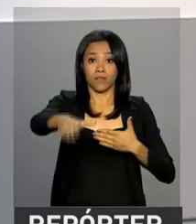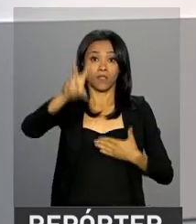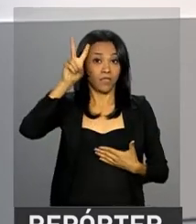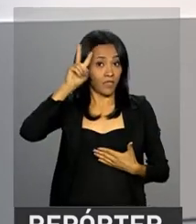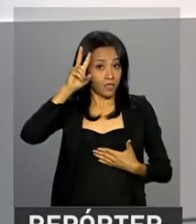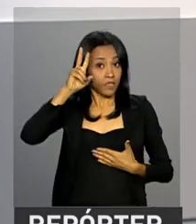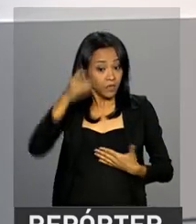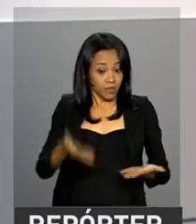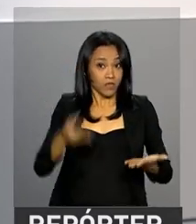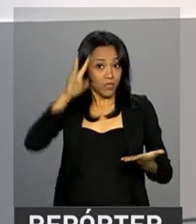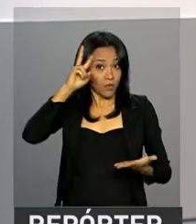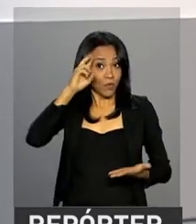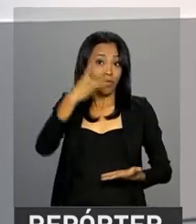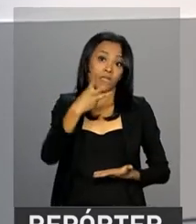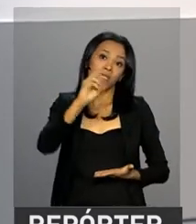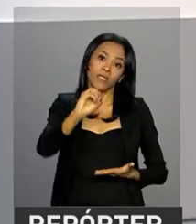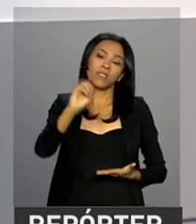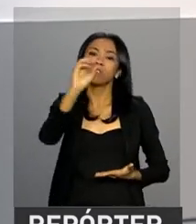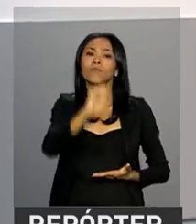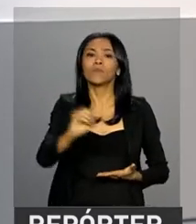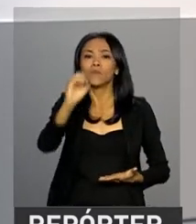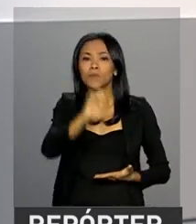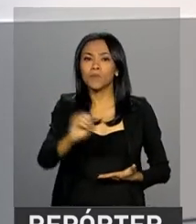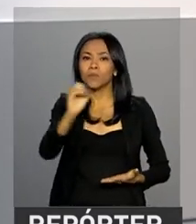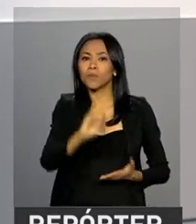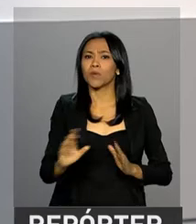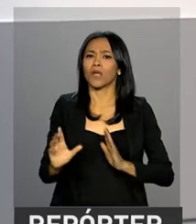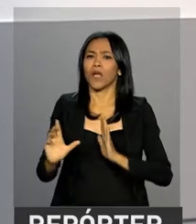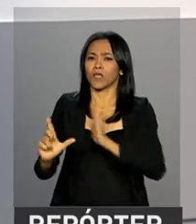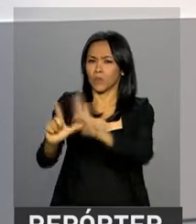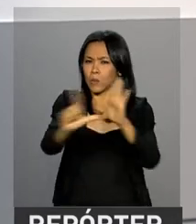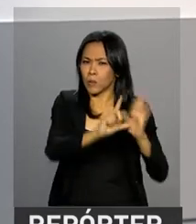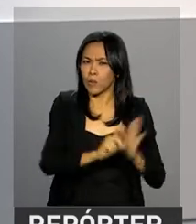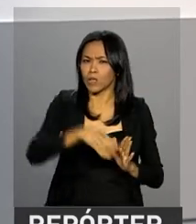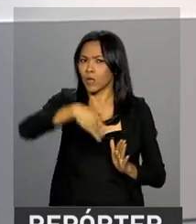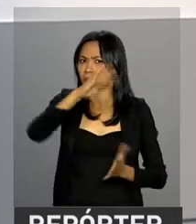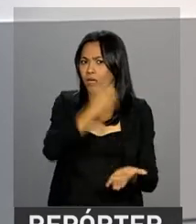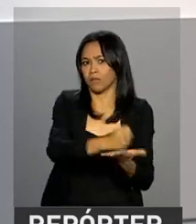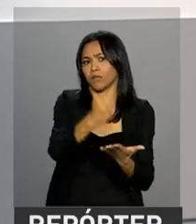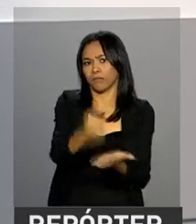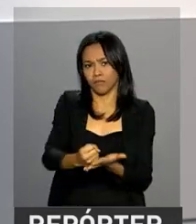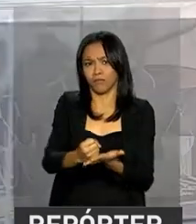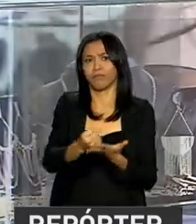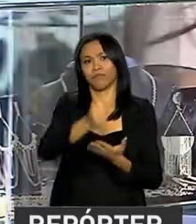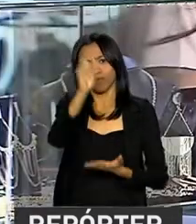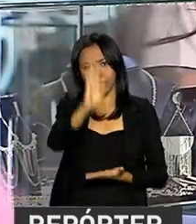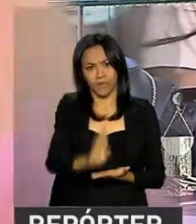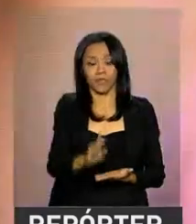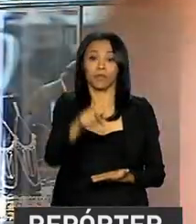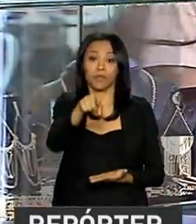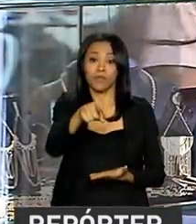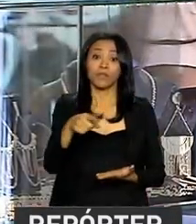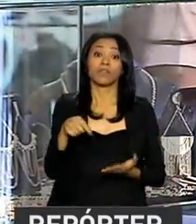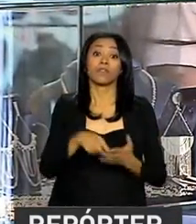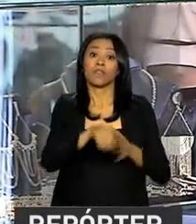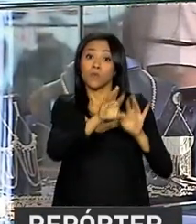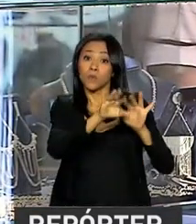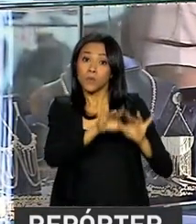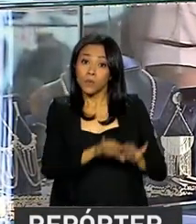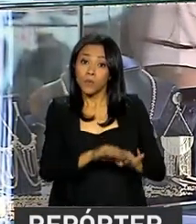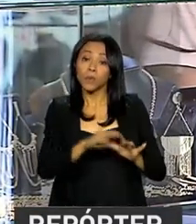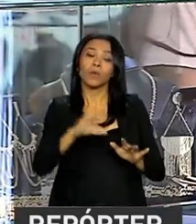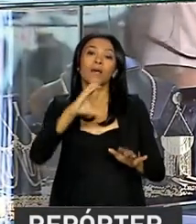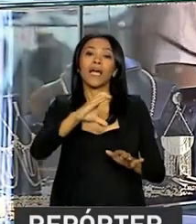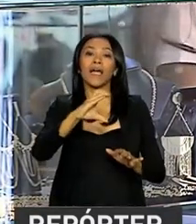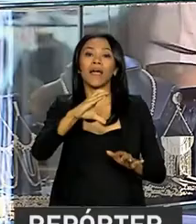os setores de comércio vistos estão entre os que mais empregam no país no mês passado cadastro geral de empregados e